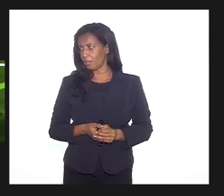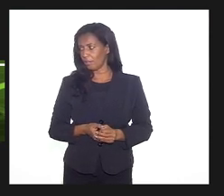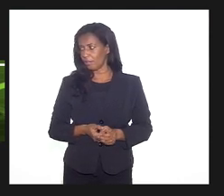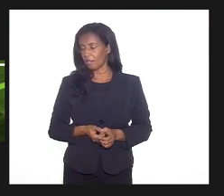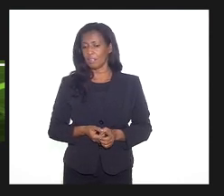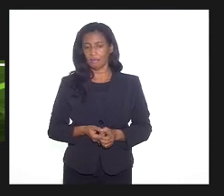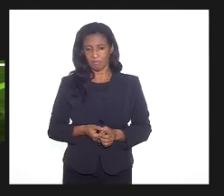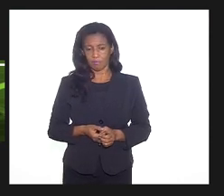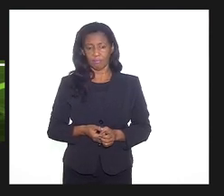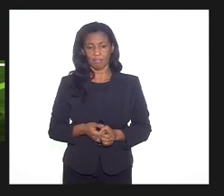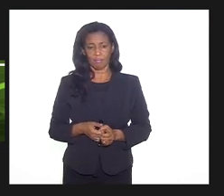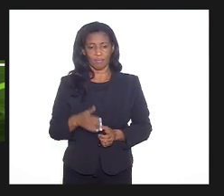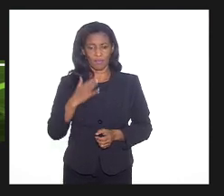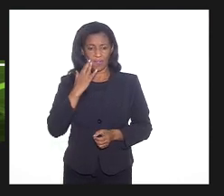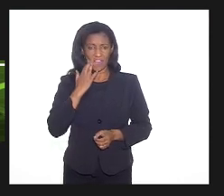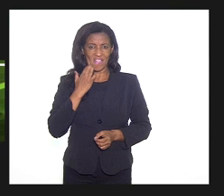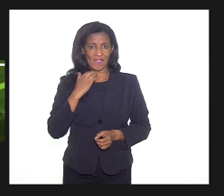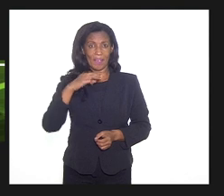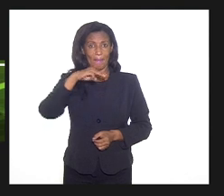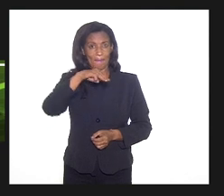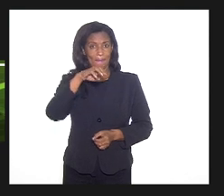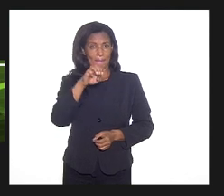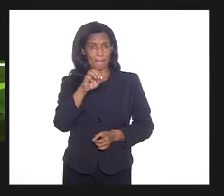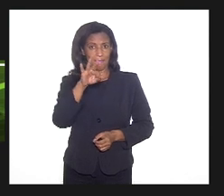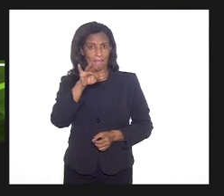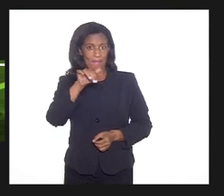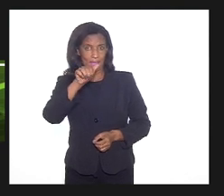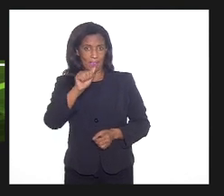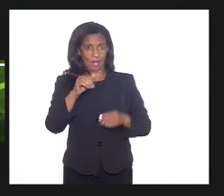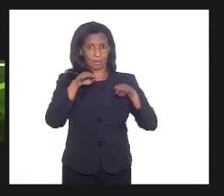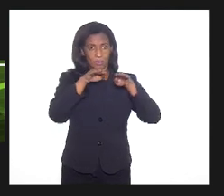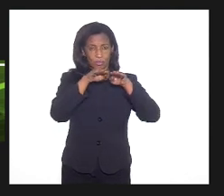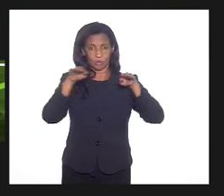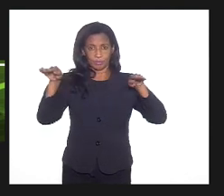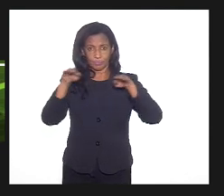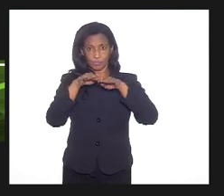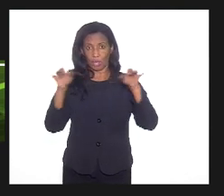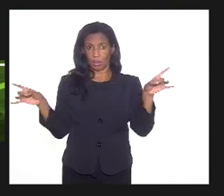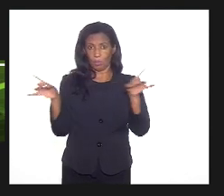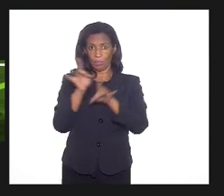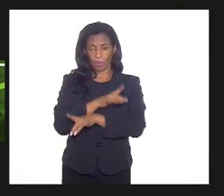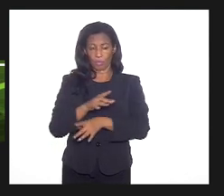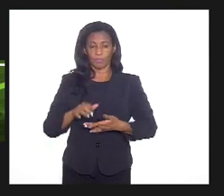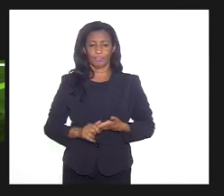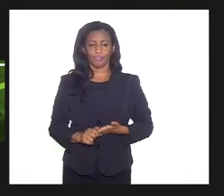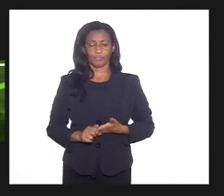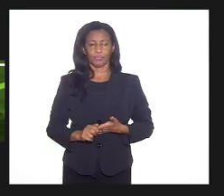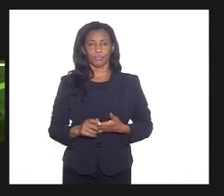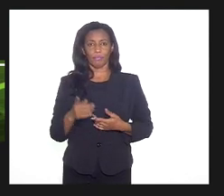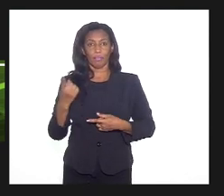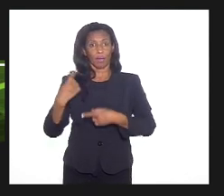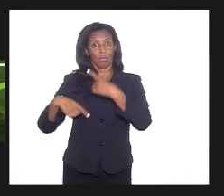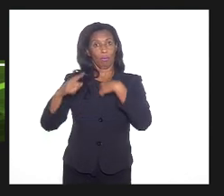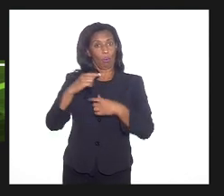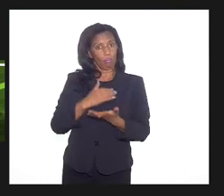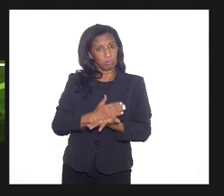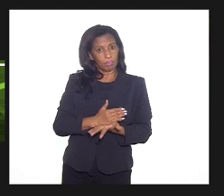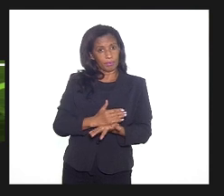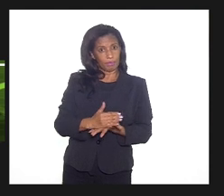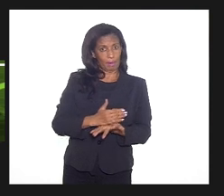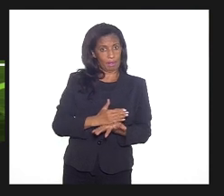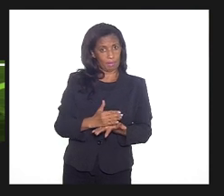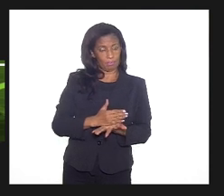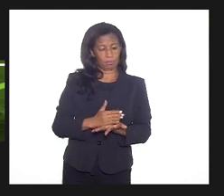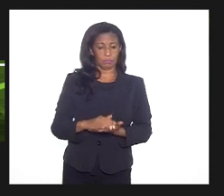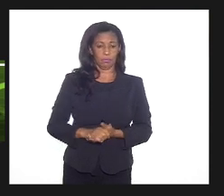Aqui, as metas que estão estabelecidas, né? O resultado primário, nós temos